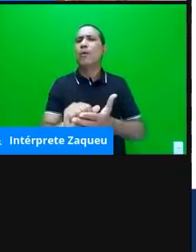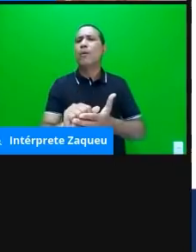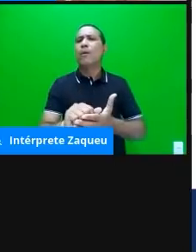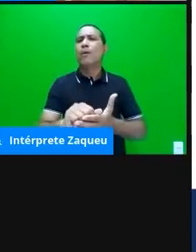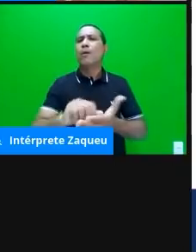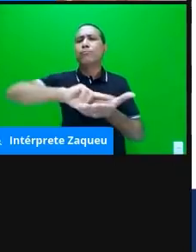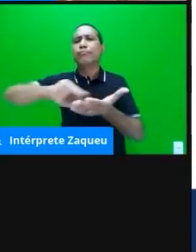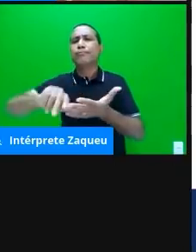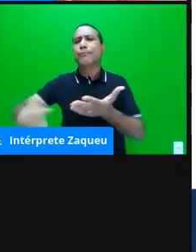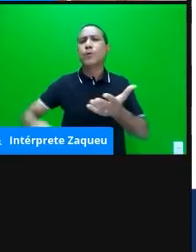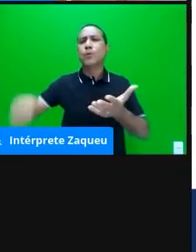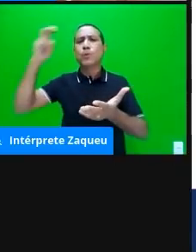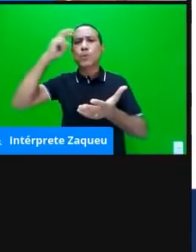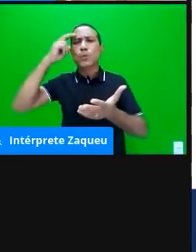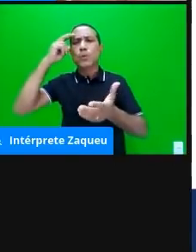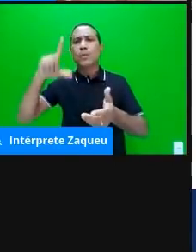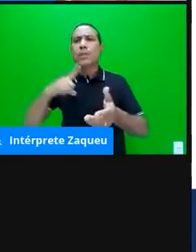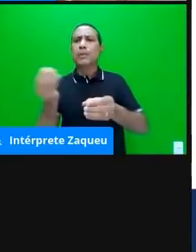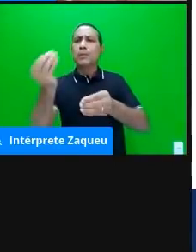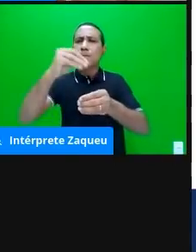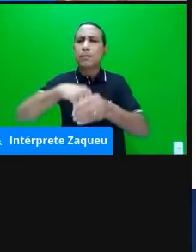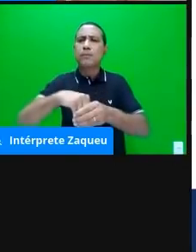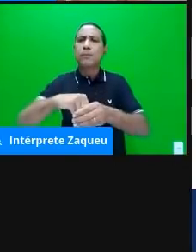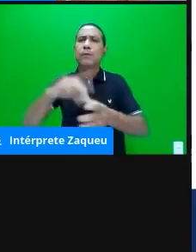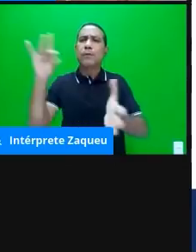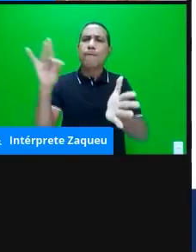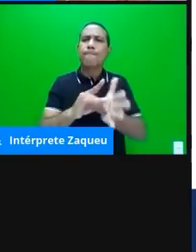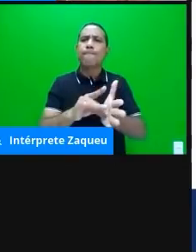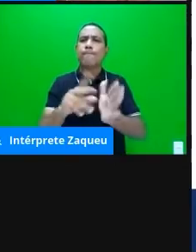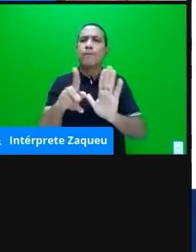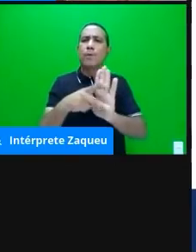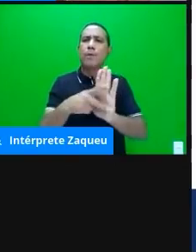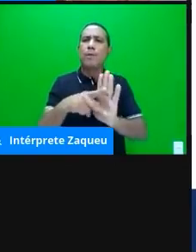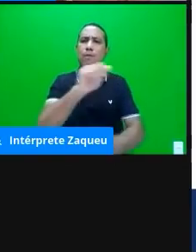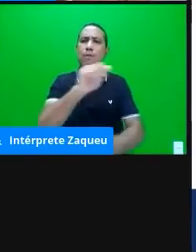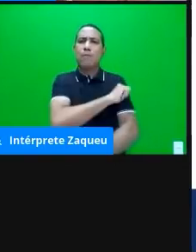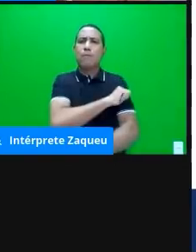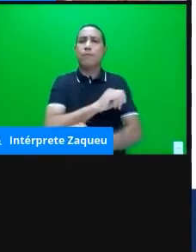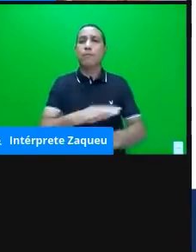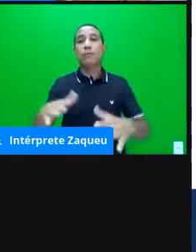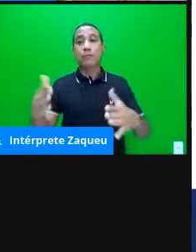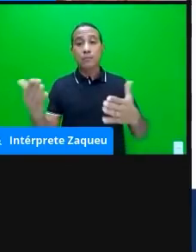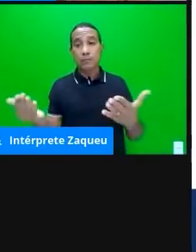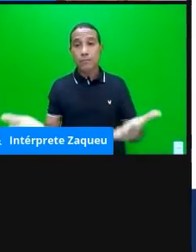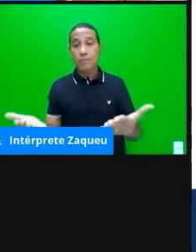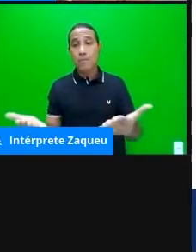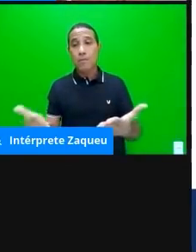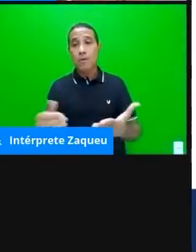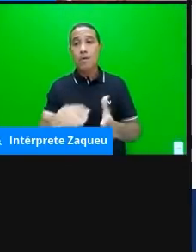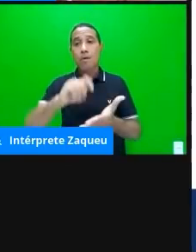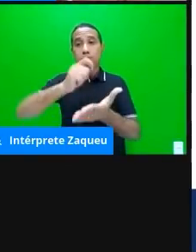a realidade dos alunos. Deste modo, as autoras, elas vêm apontando em seus